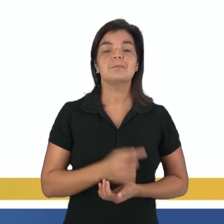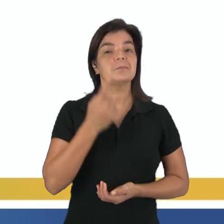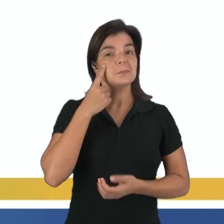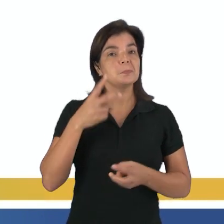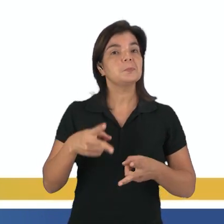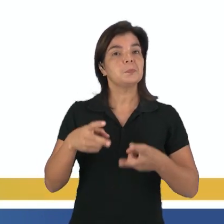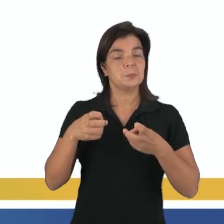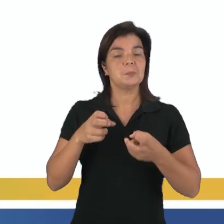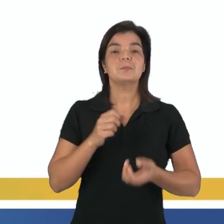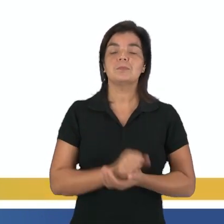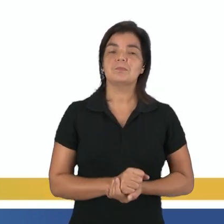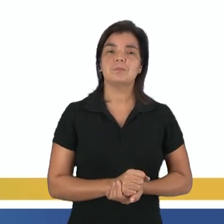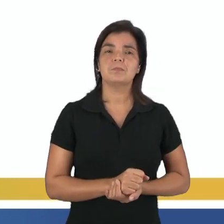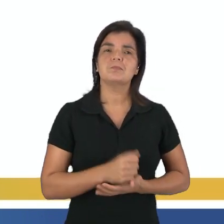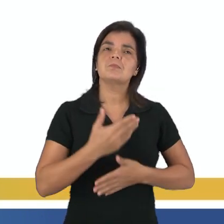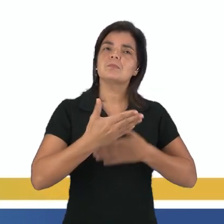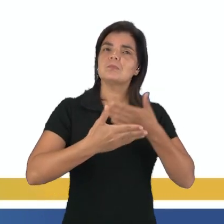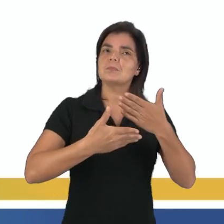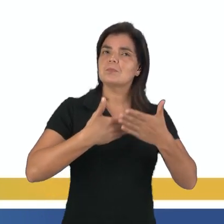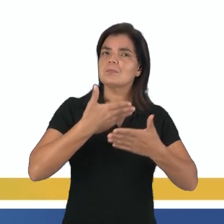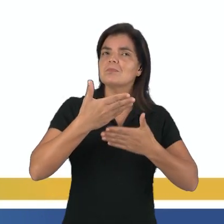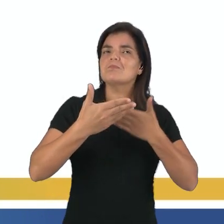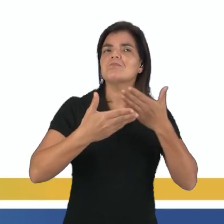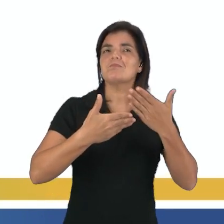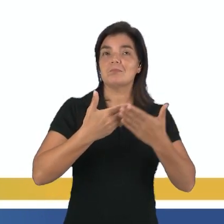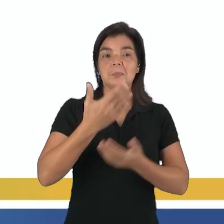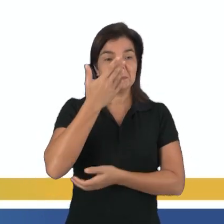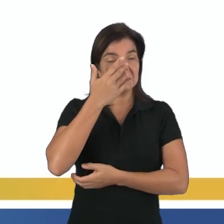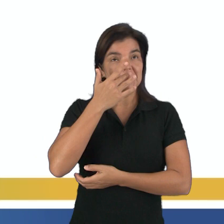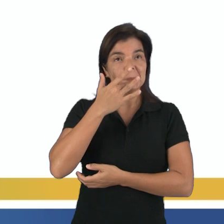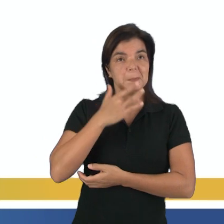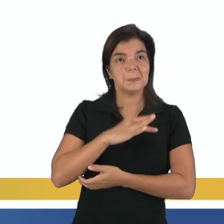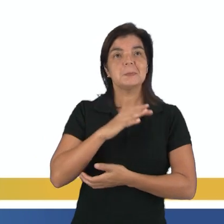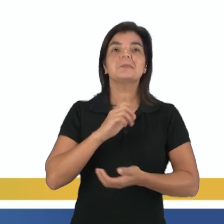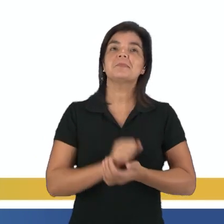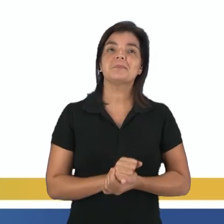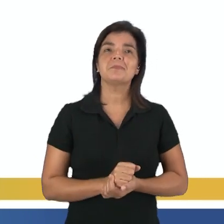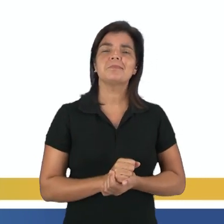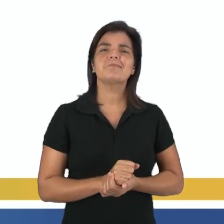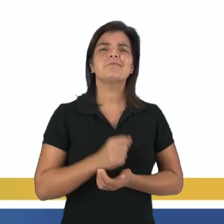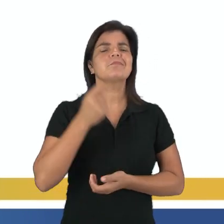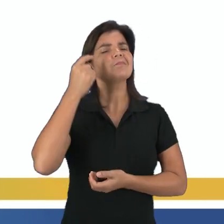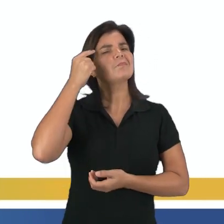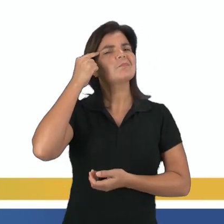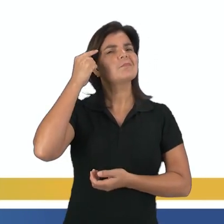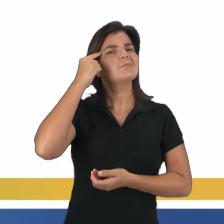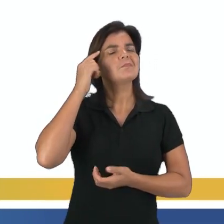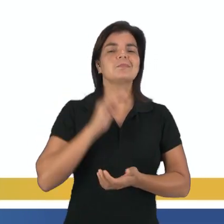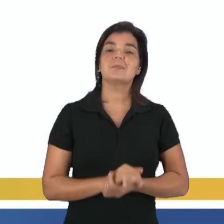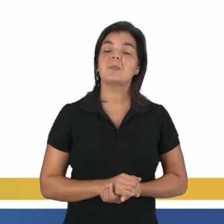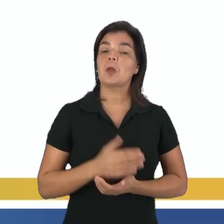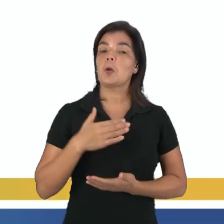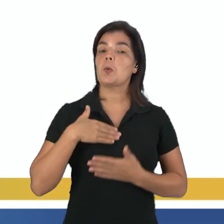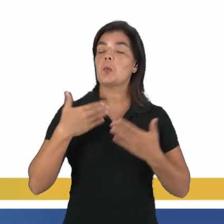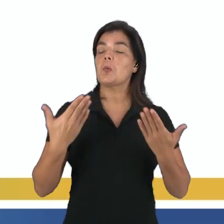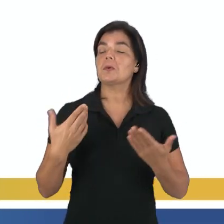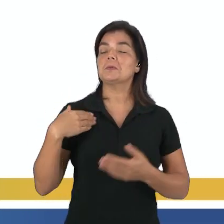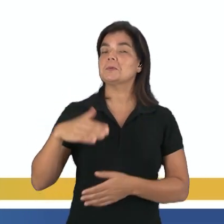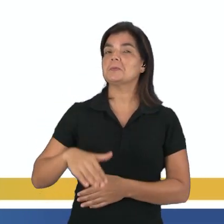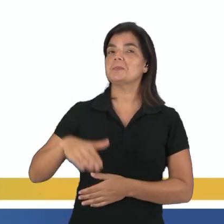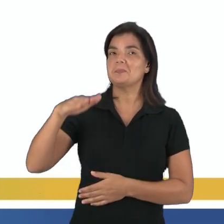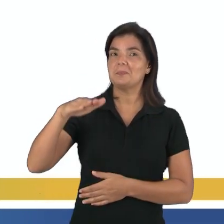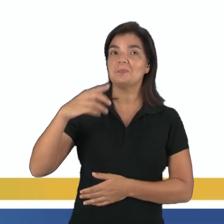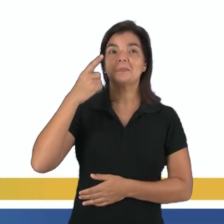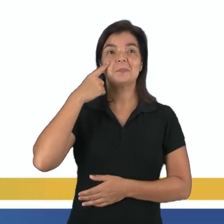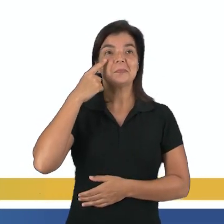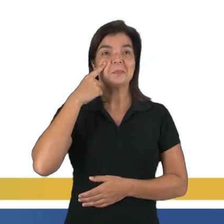Perceba que quando a gente vai no decorrer do tempo, quando criança, ficamos com o pensamento, quando eu crescer,